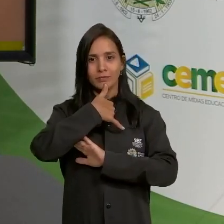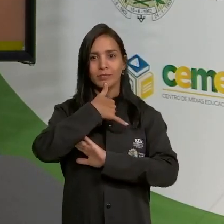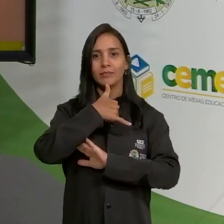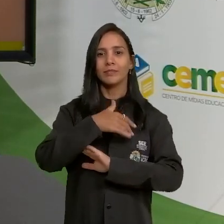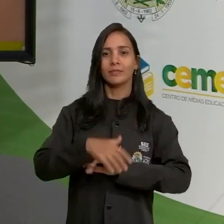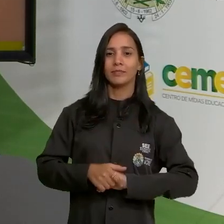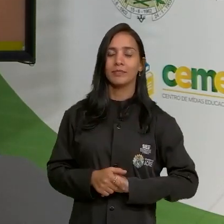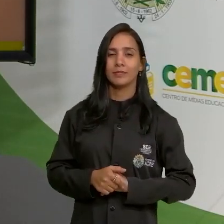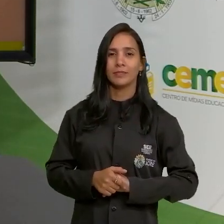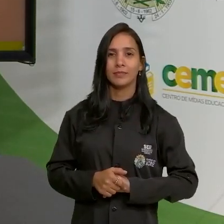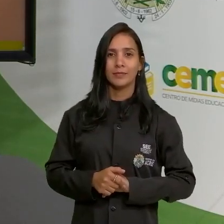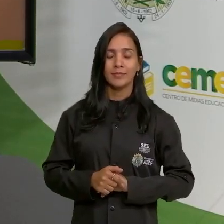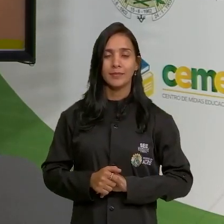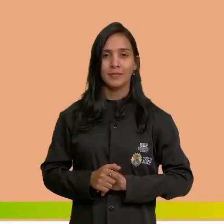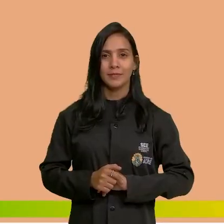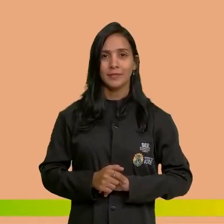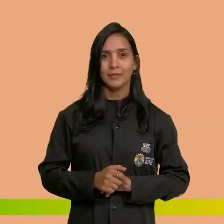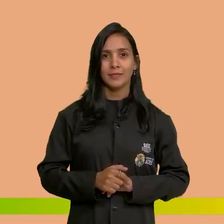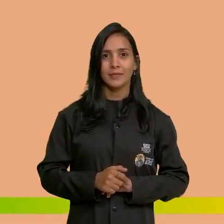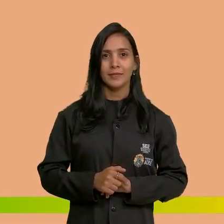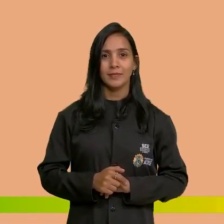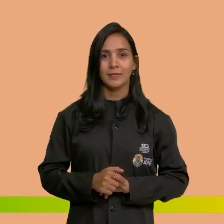agora.